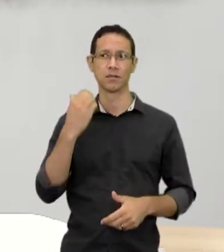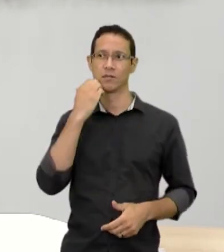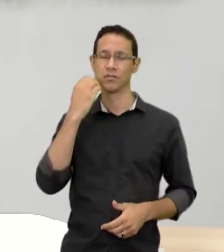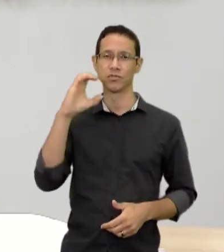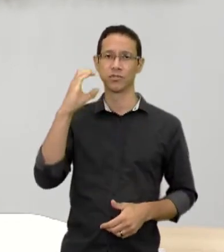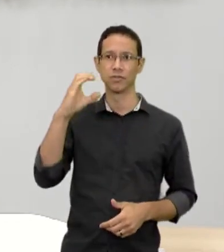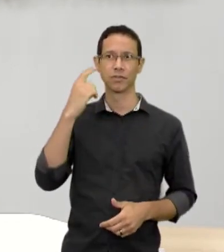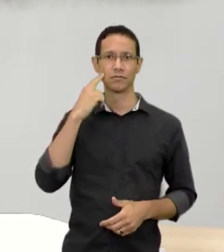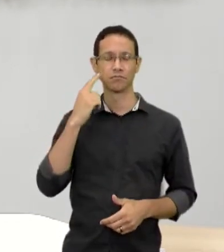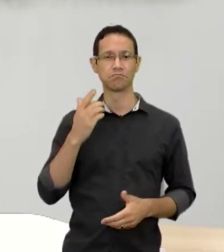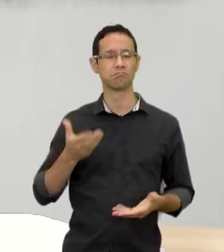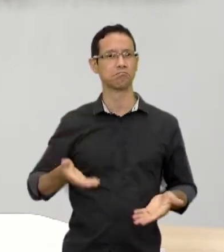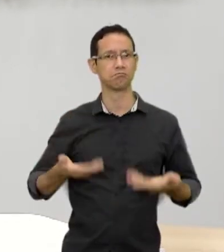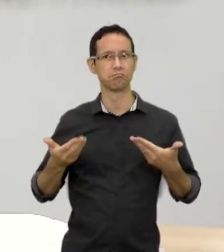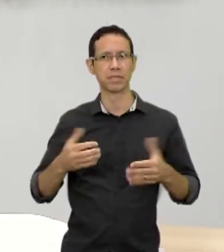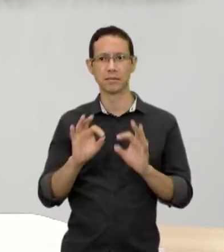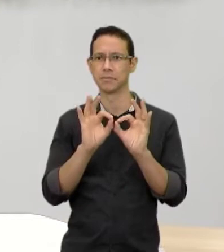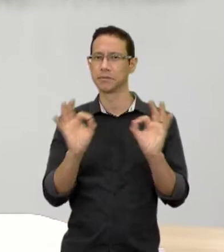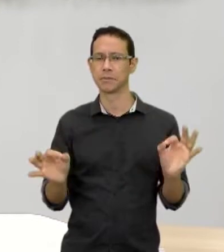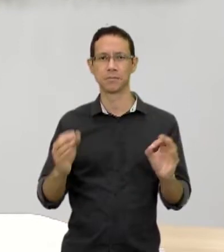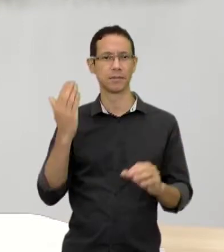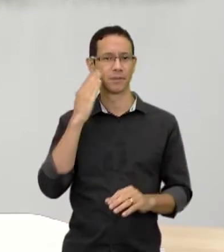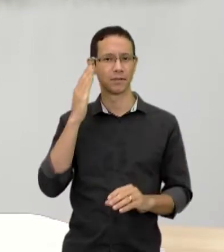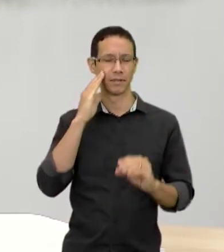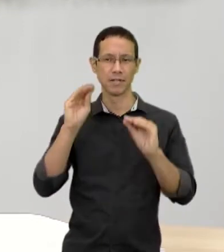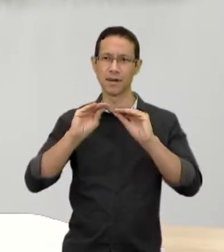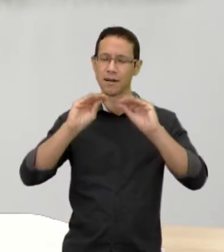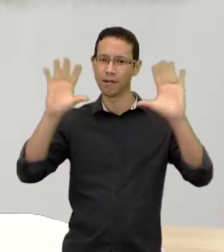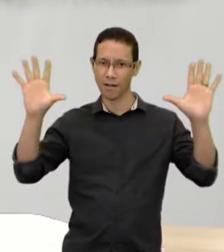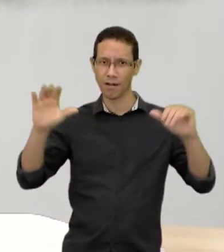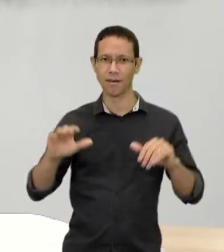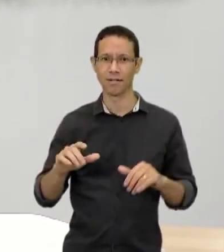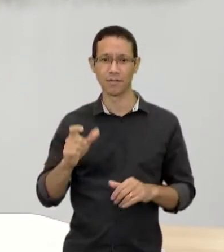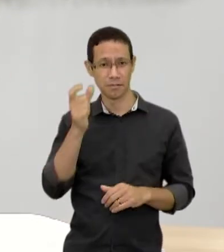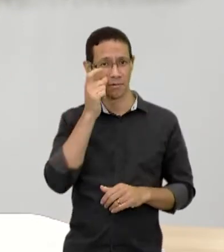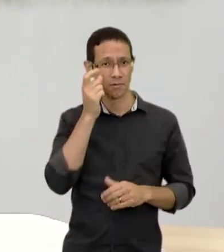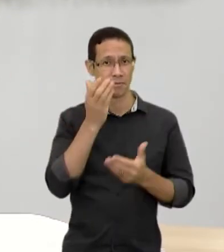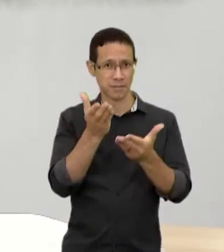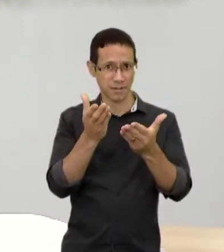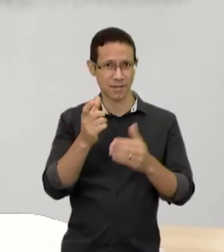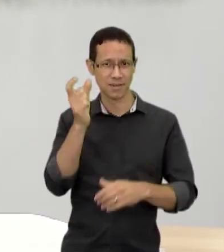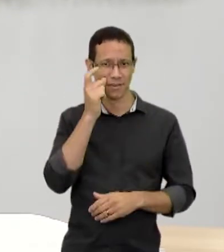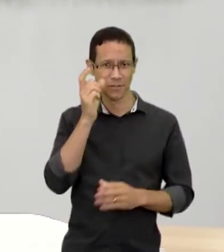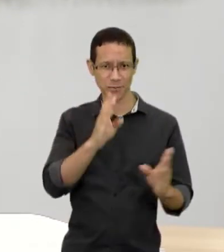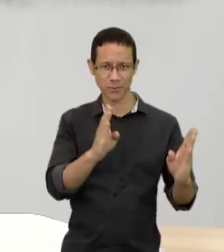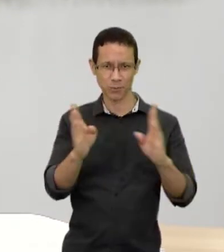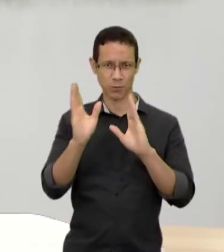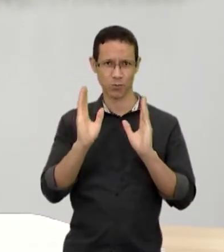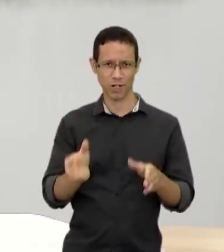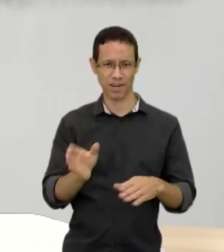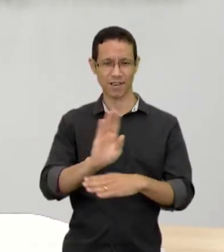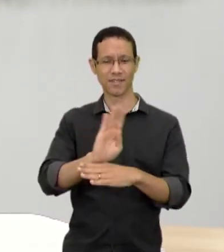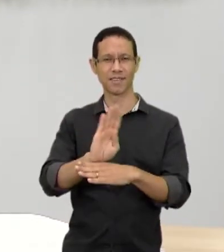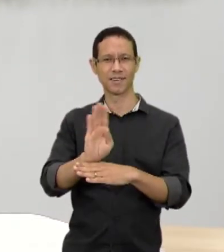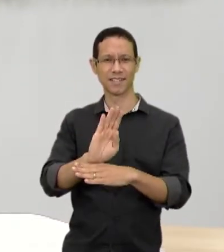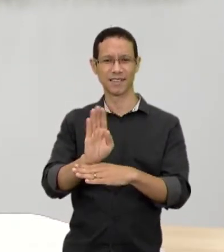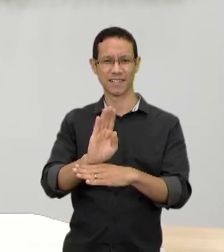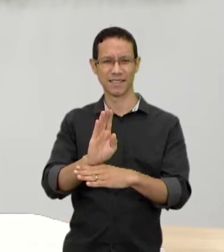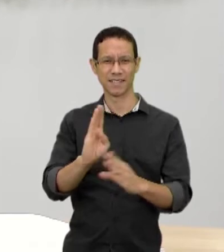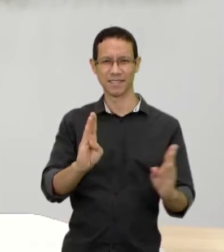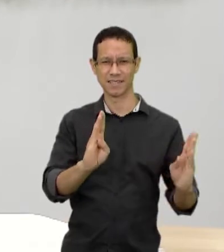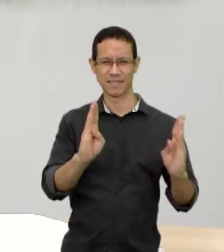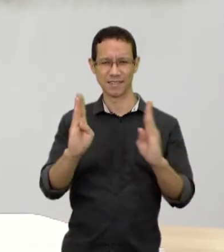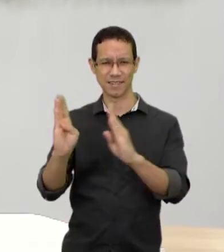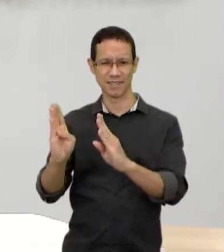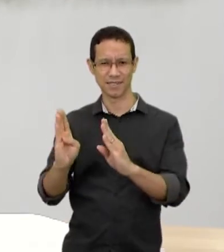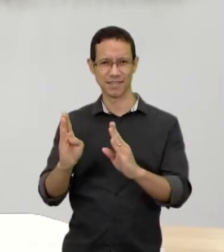de uma forma tão simples e tão clara. Aliás, que eles devem ter assistido Sim. aos vídeos